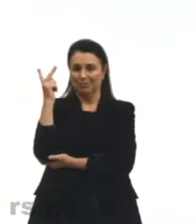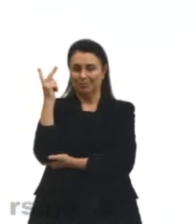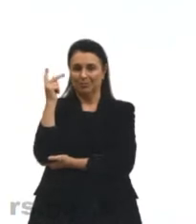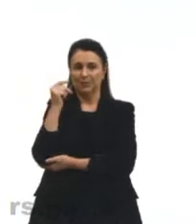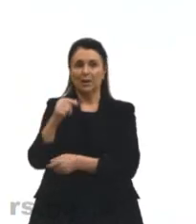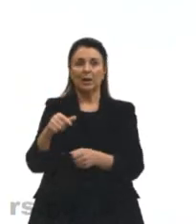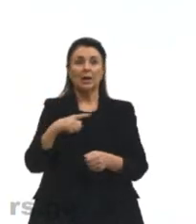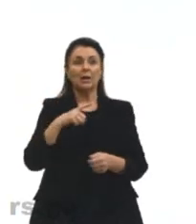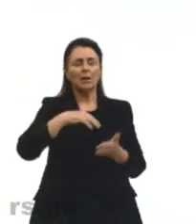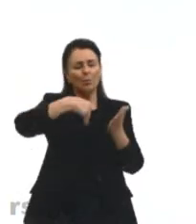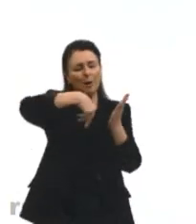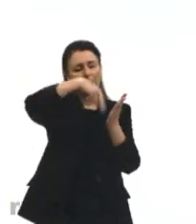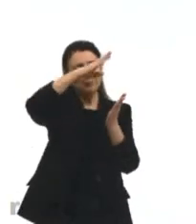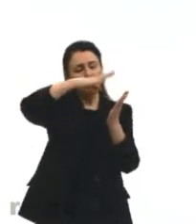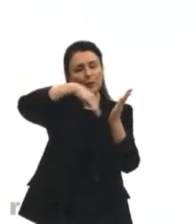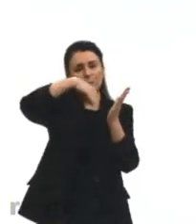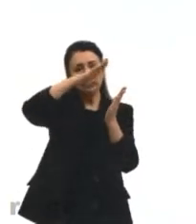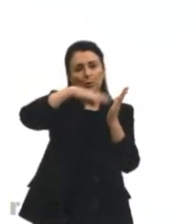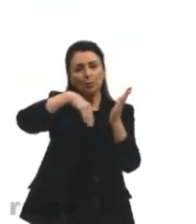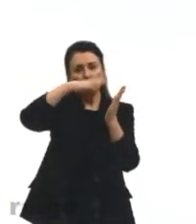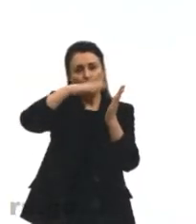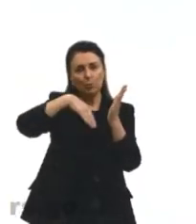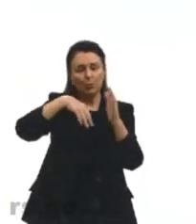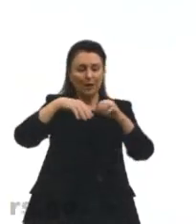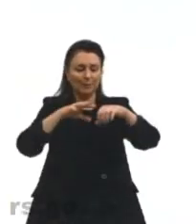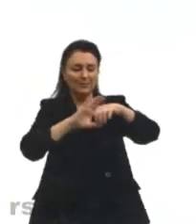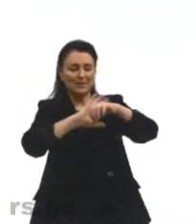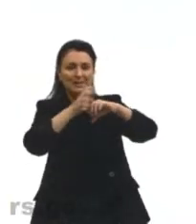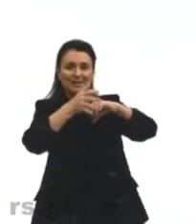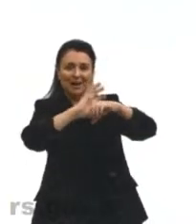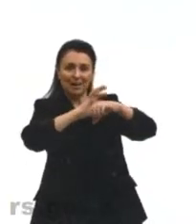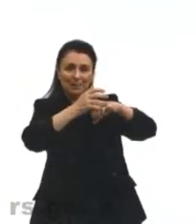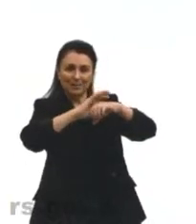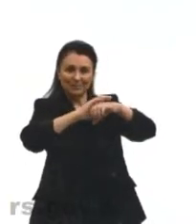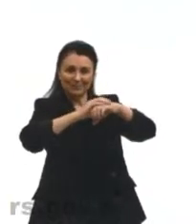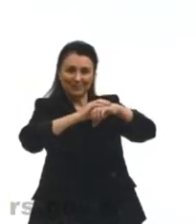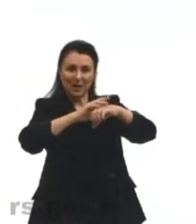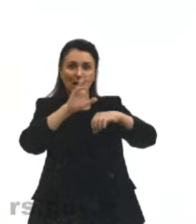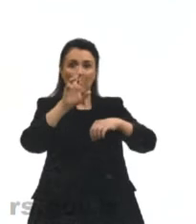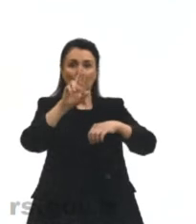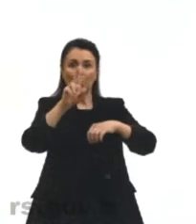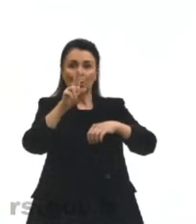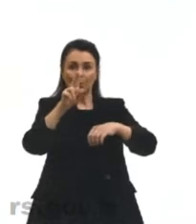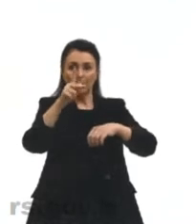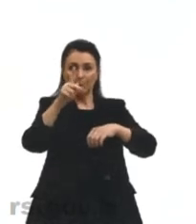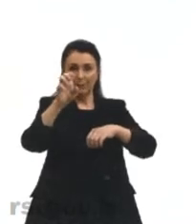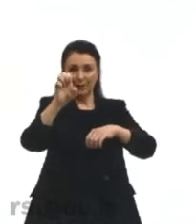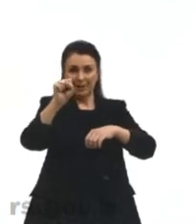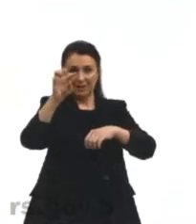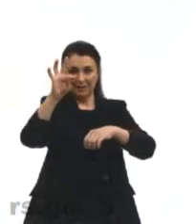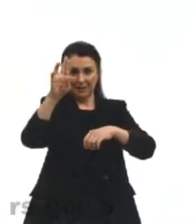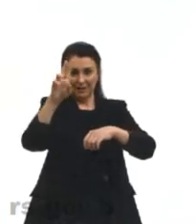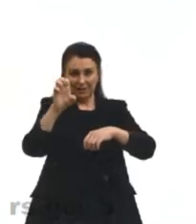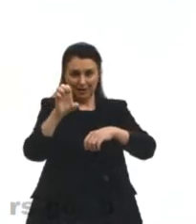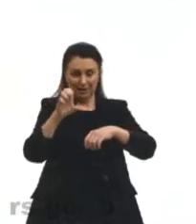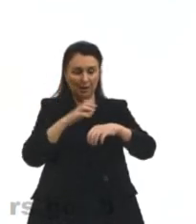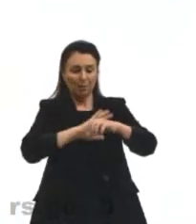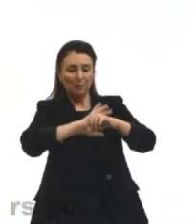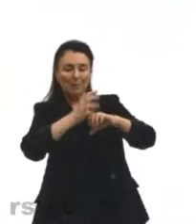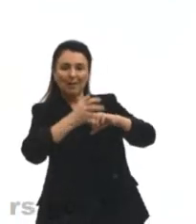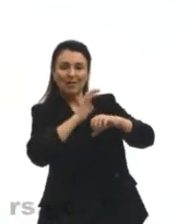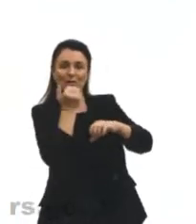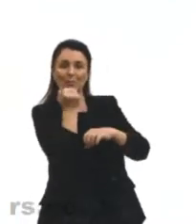uma pintura rupestre do Parque Nacional da Serra da capivara a gente tem então uma parede de